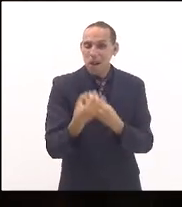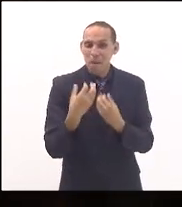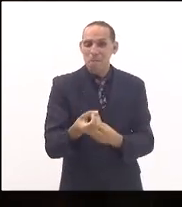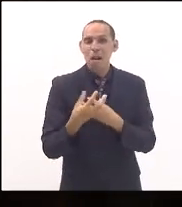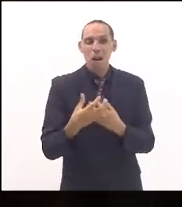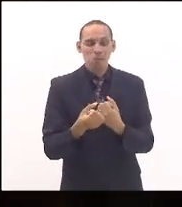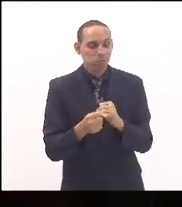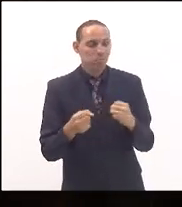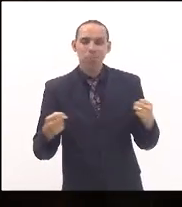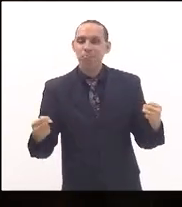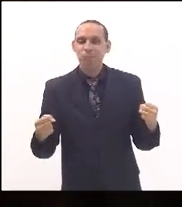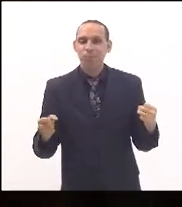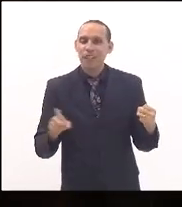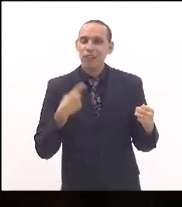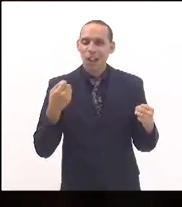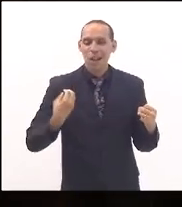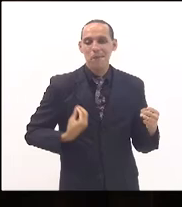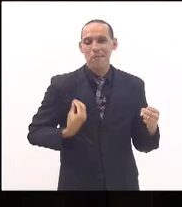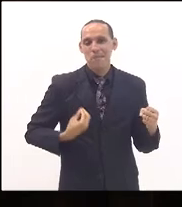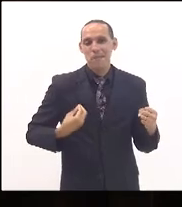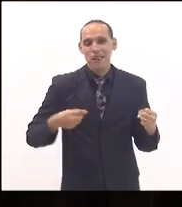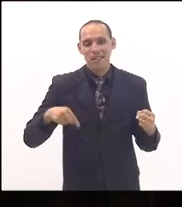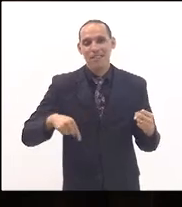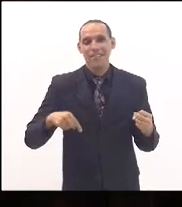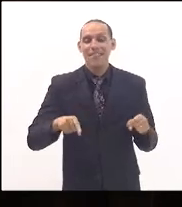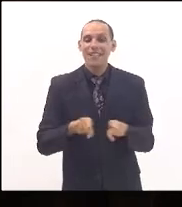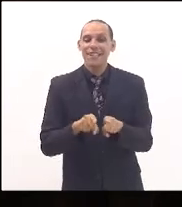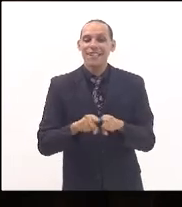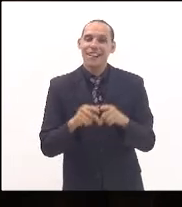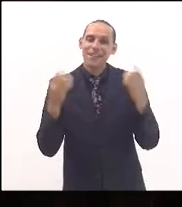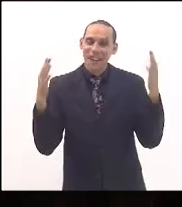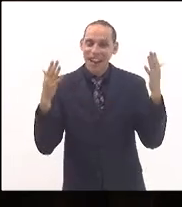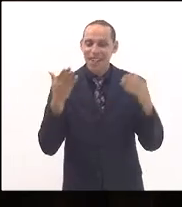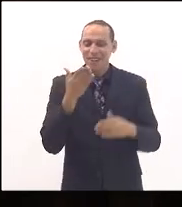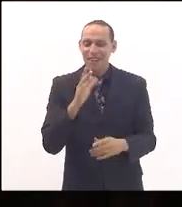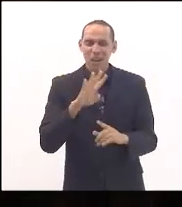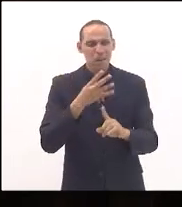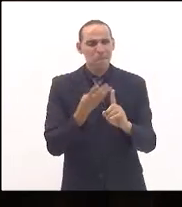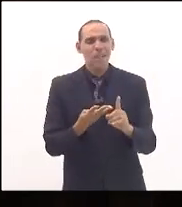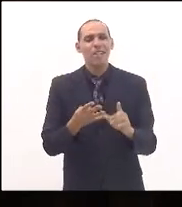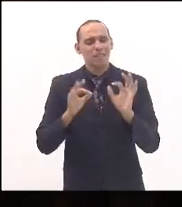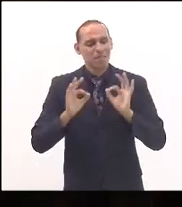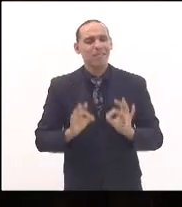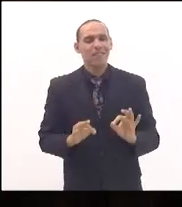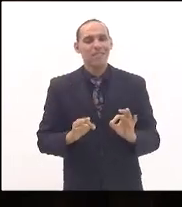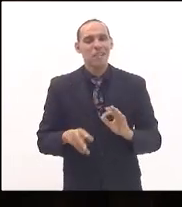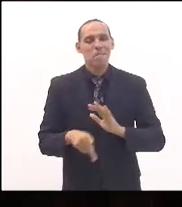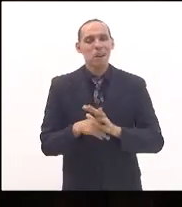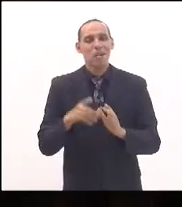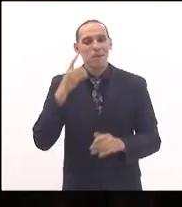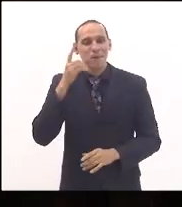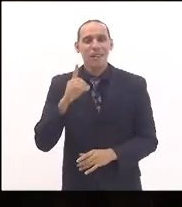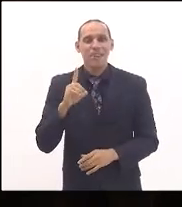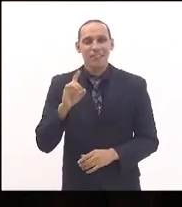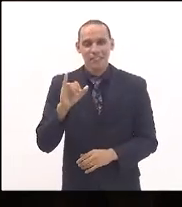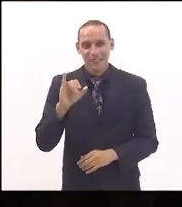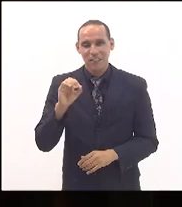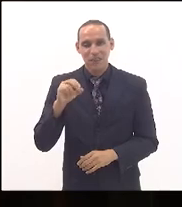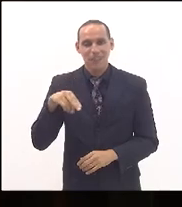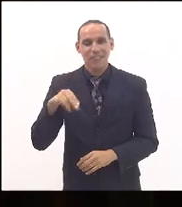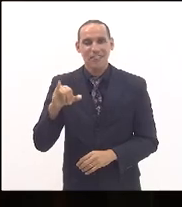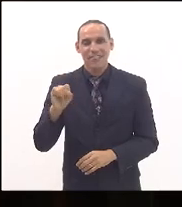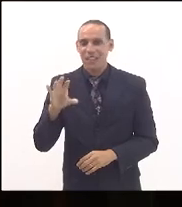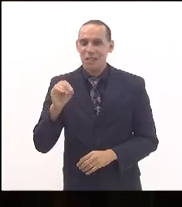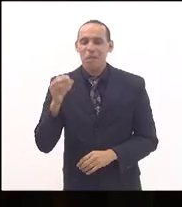que você deu é No tempo que a gente teve aqui e parabenizamos por esta justa homenagem do deputado Dionísio Lins estão sabe um